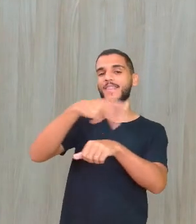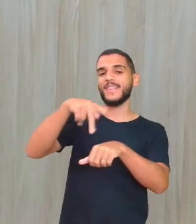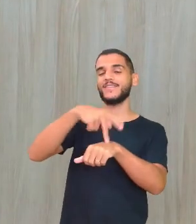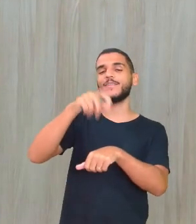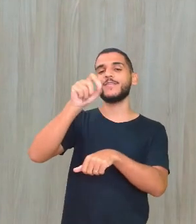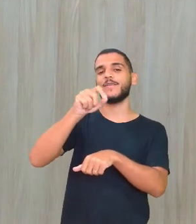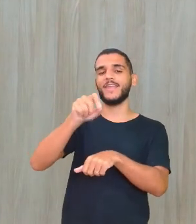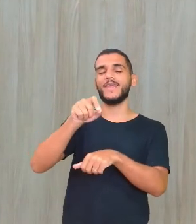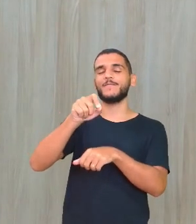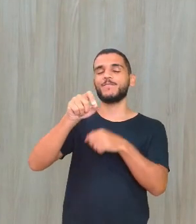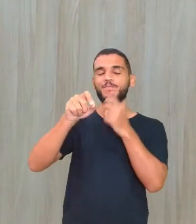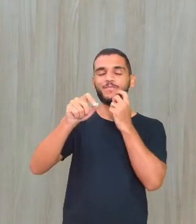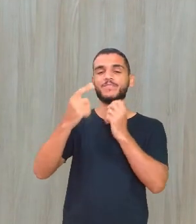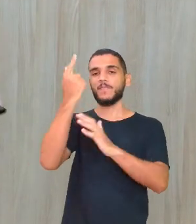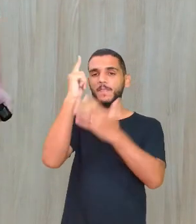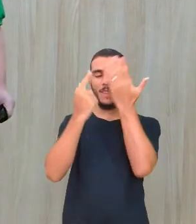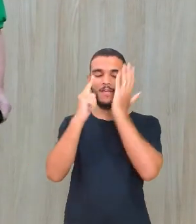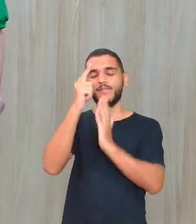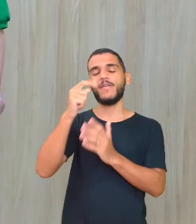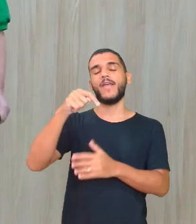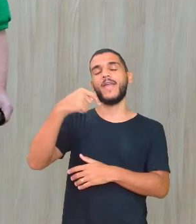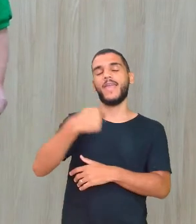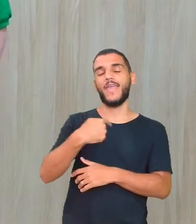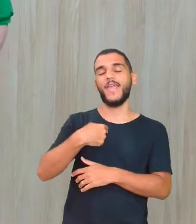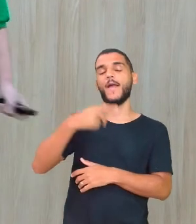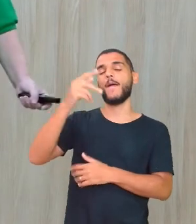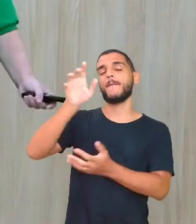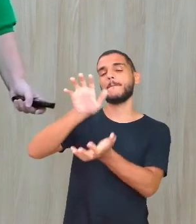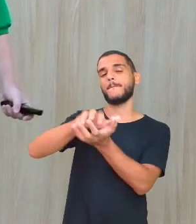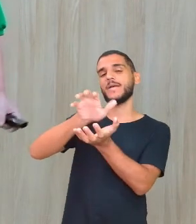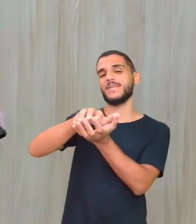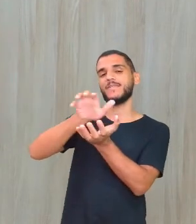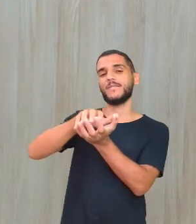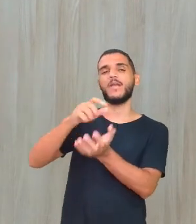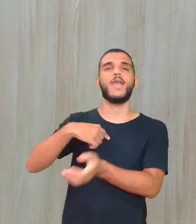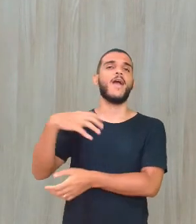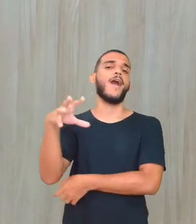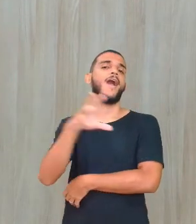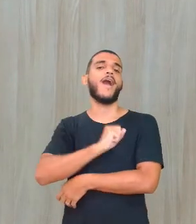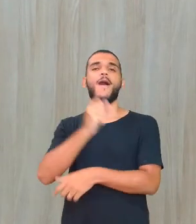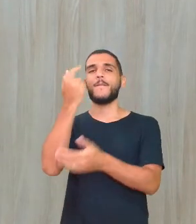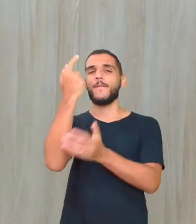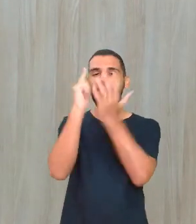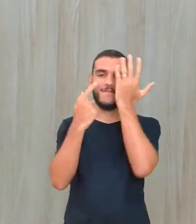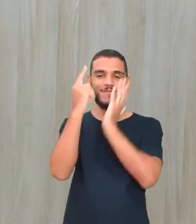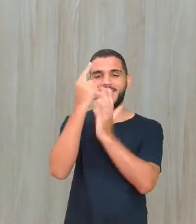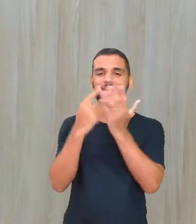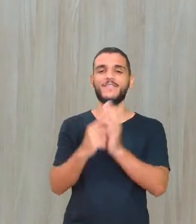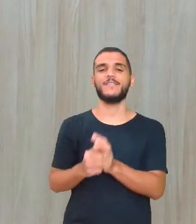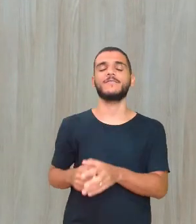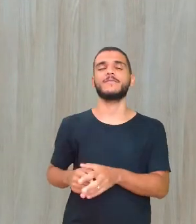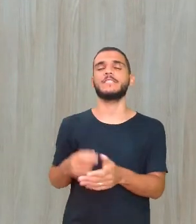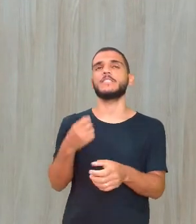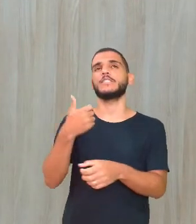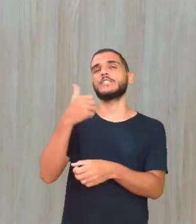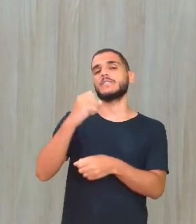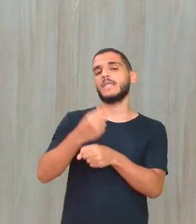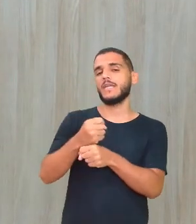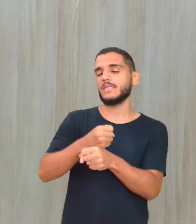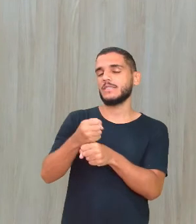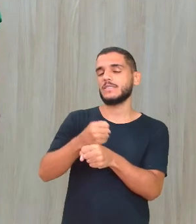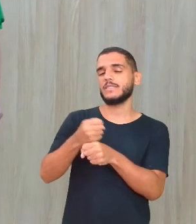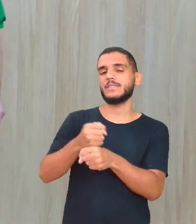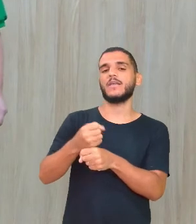Frevo. Eu, para pernambucana, pense como eu amo. Eu amo o frevo. E faz 10 anos que o